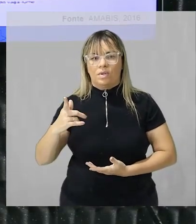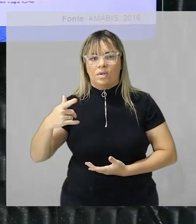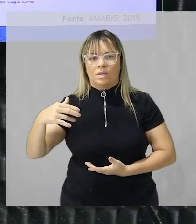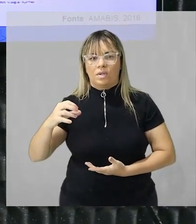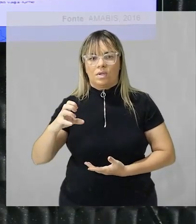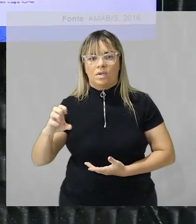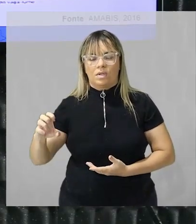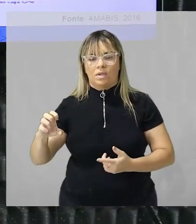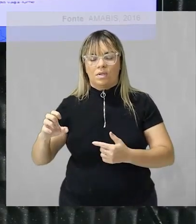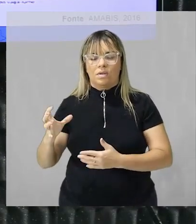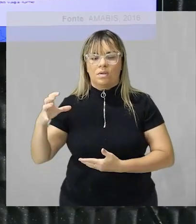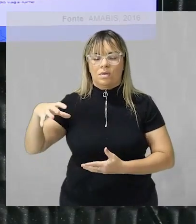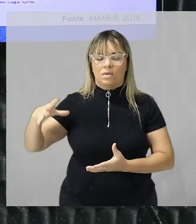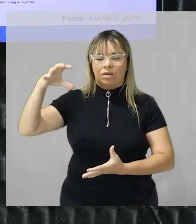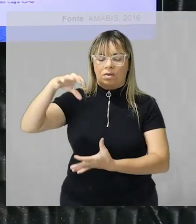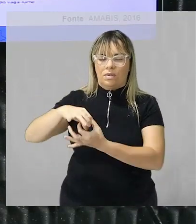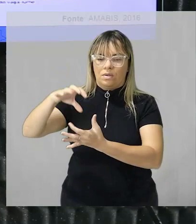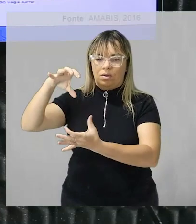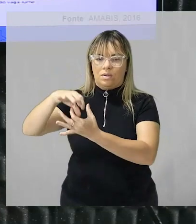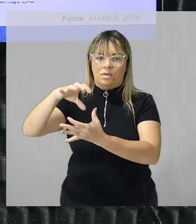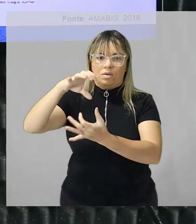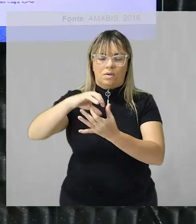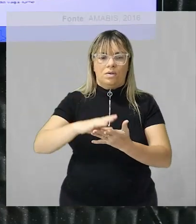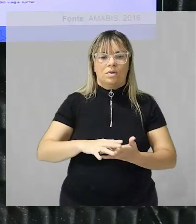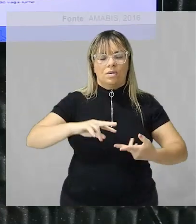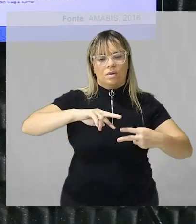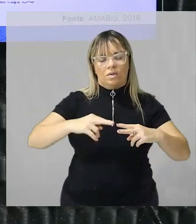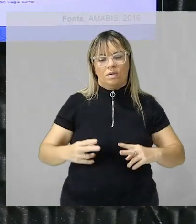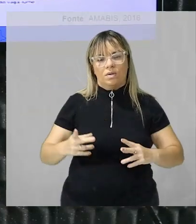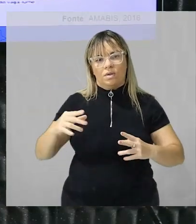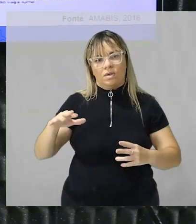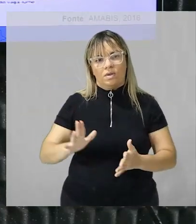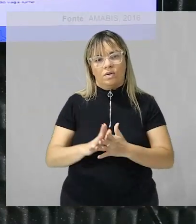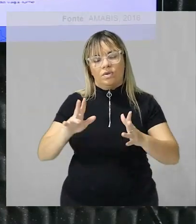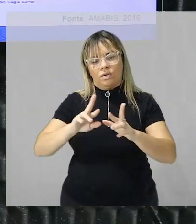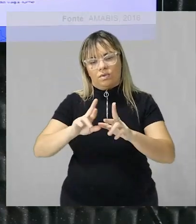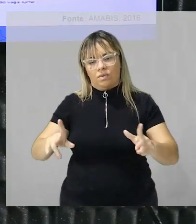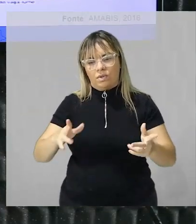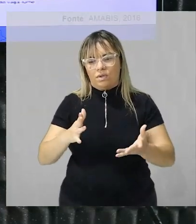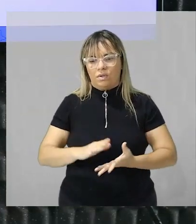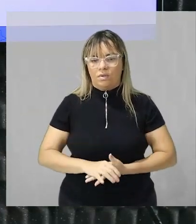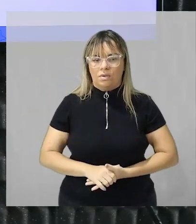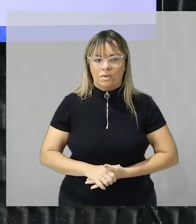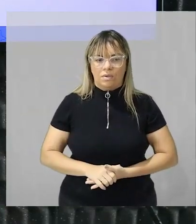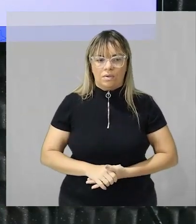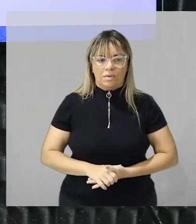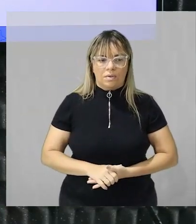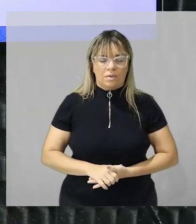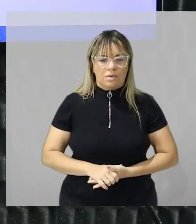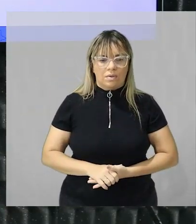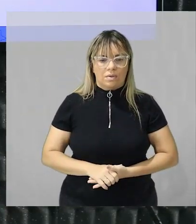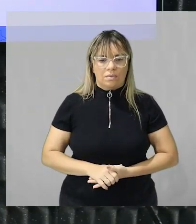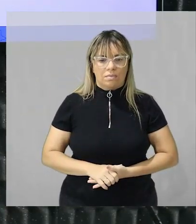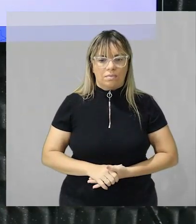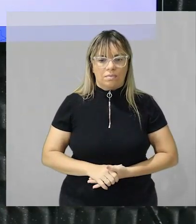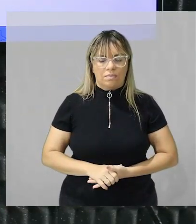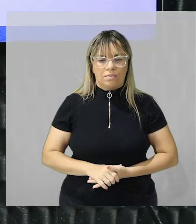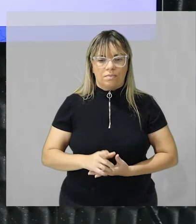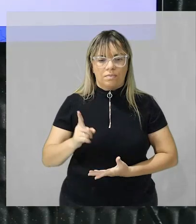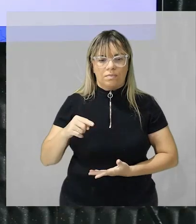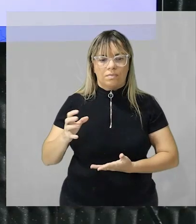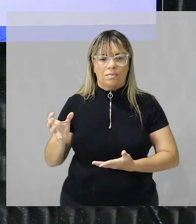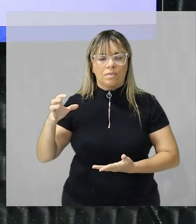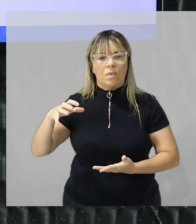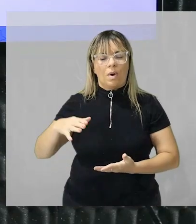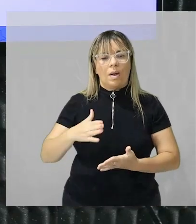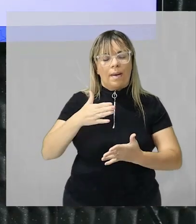que juntam esses materiais genéticos diferentes é chamado de ligase, tá? Então, são as enzimas de restrição que promovem o